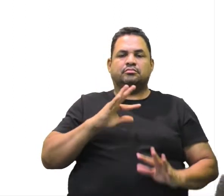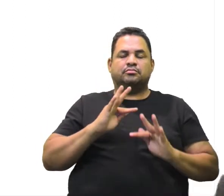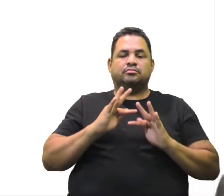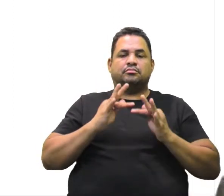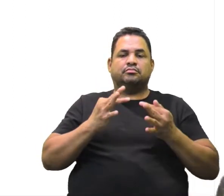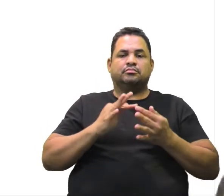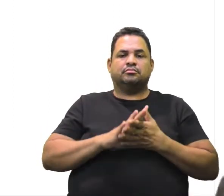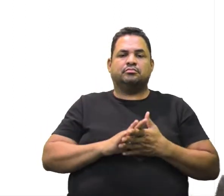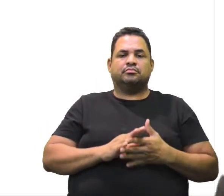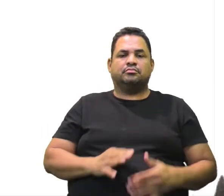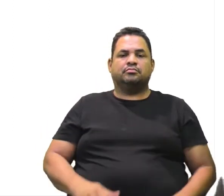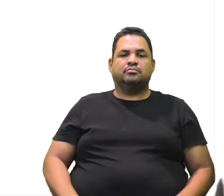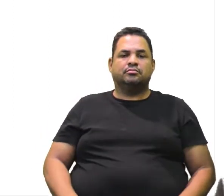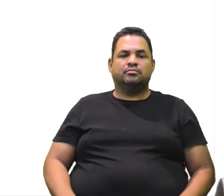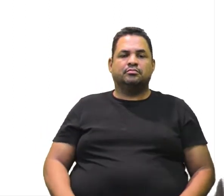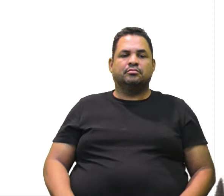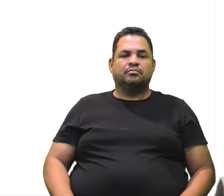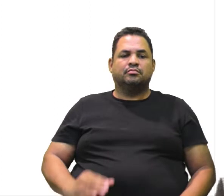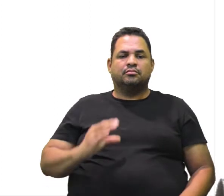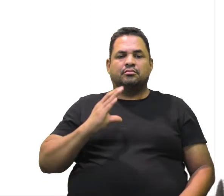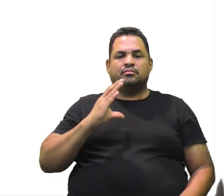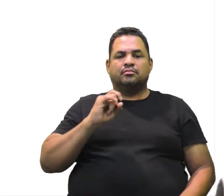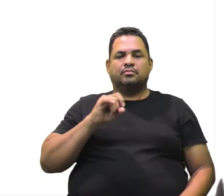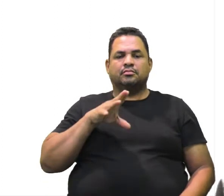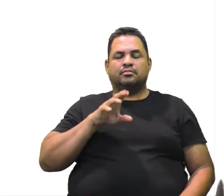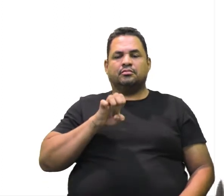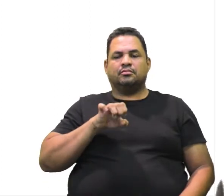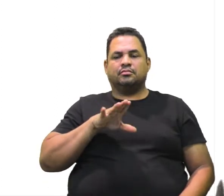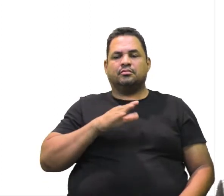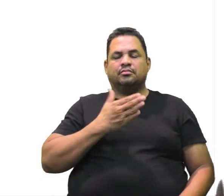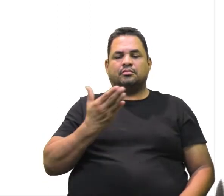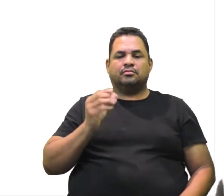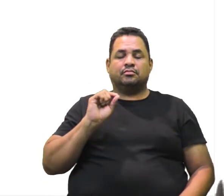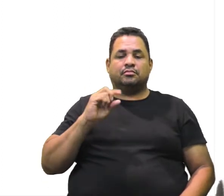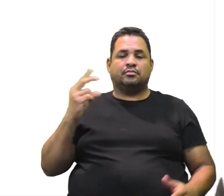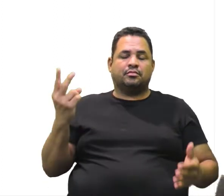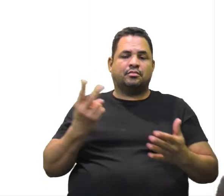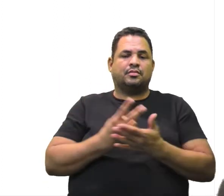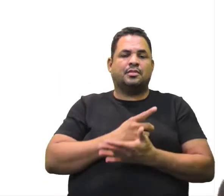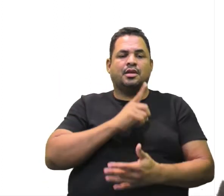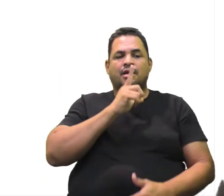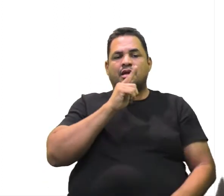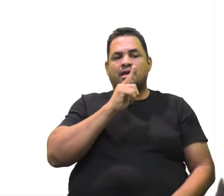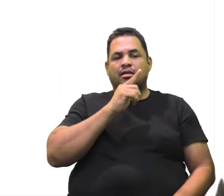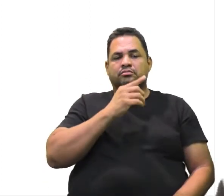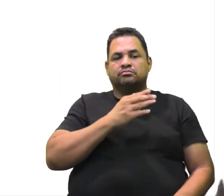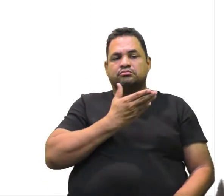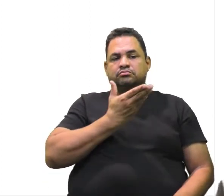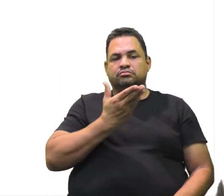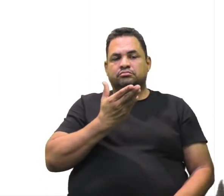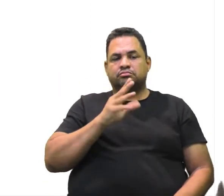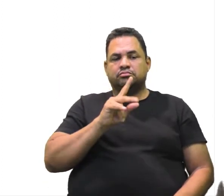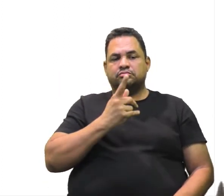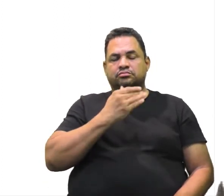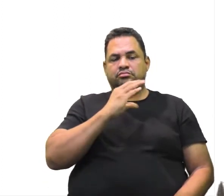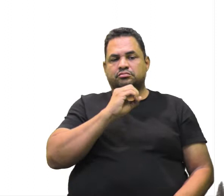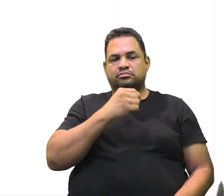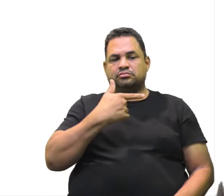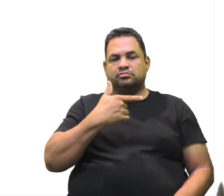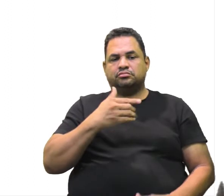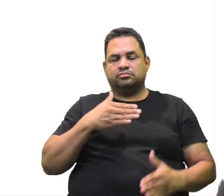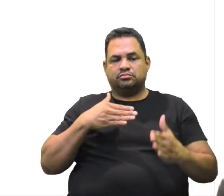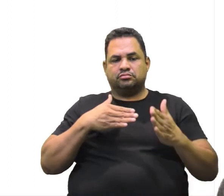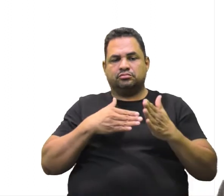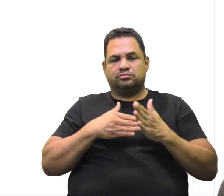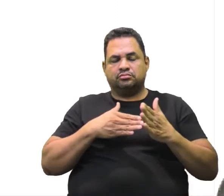com ase, catalase. Então, o que que acontece? A água oxigenada que é penetrada nos organismos vivos,